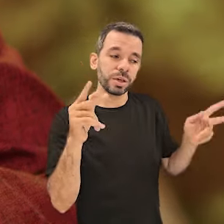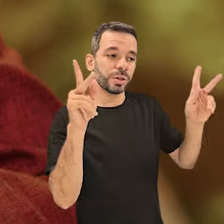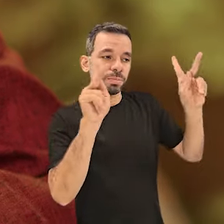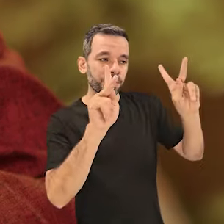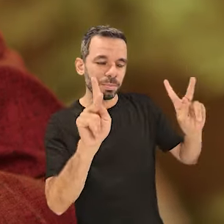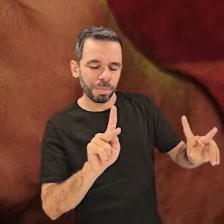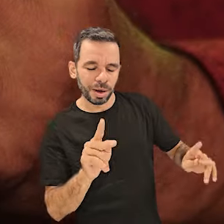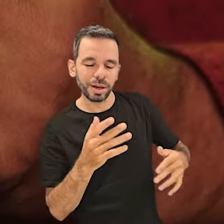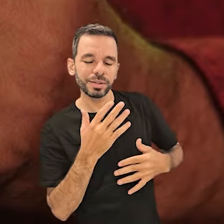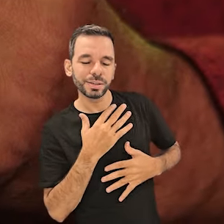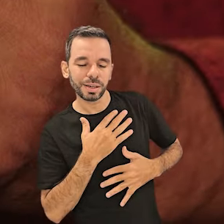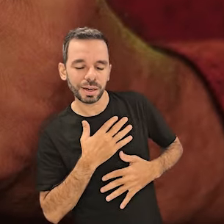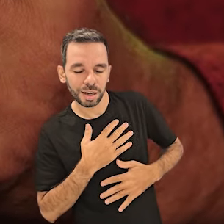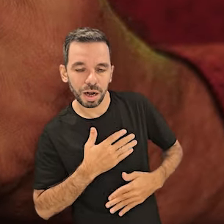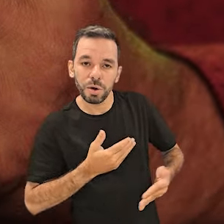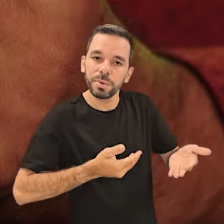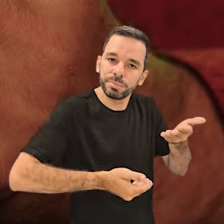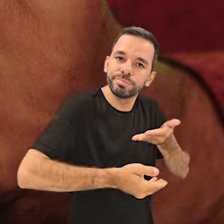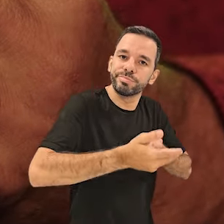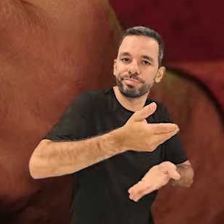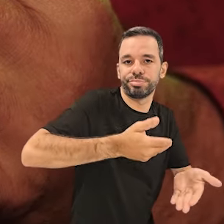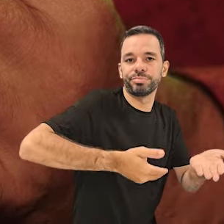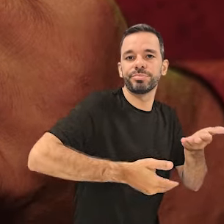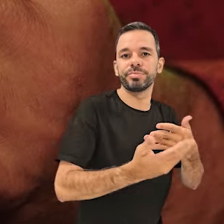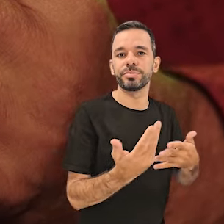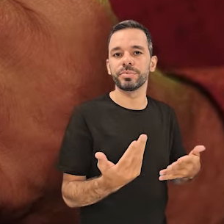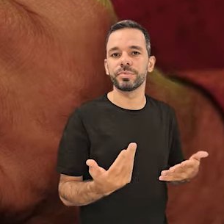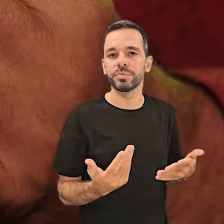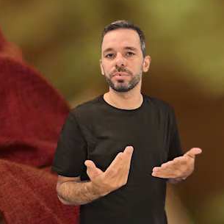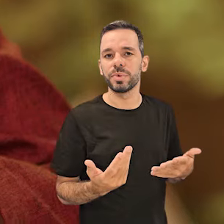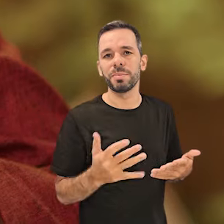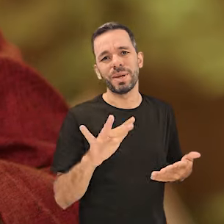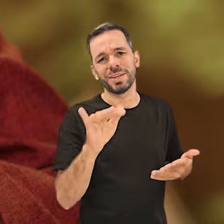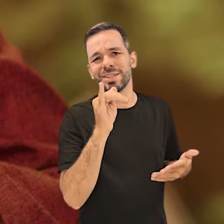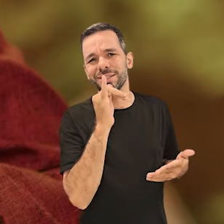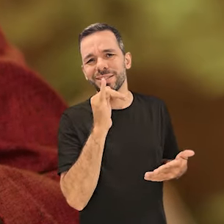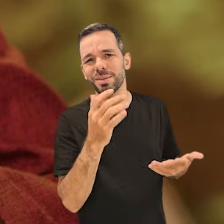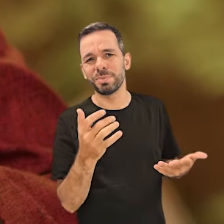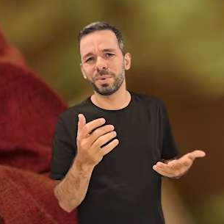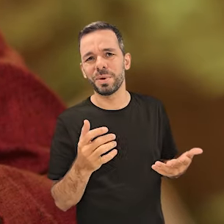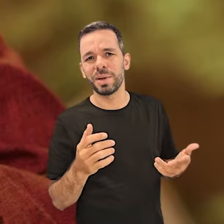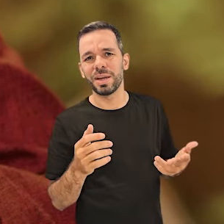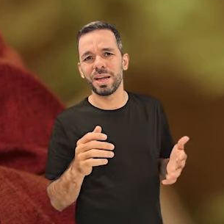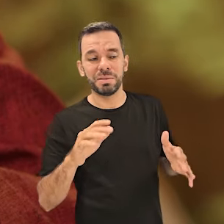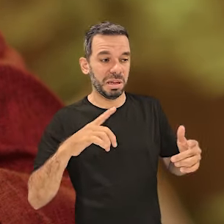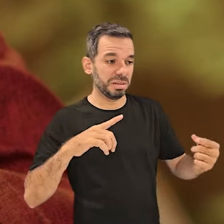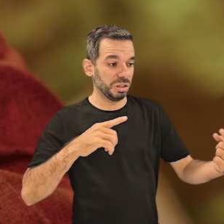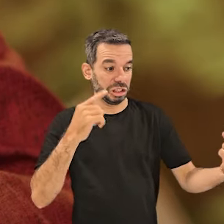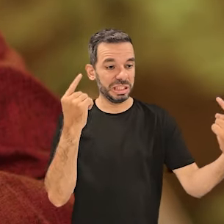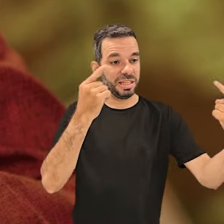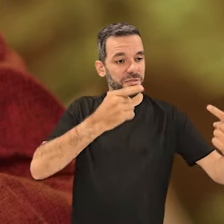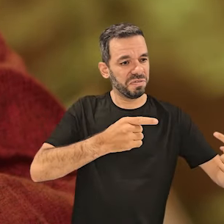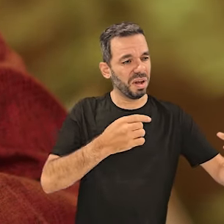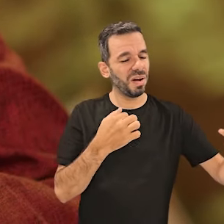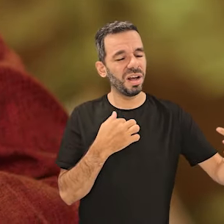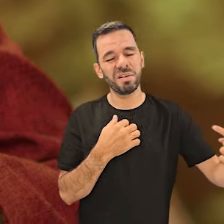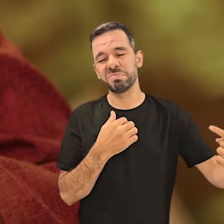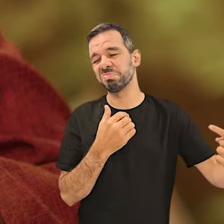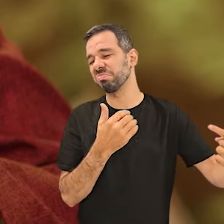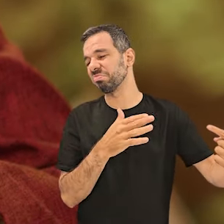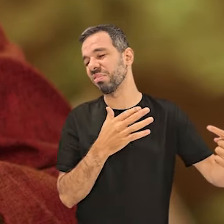seja pacífico, é muito importante que tenha-se a paz nas relações. Isso não quer dizer ser passivo diante dos